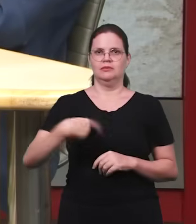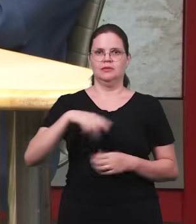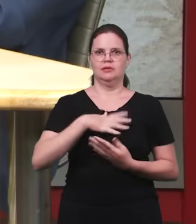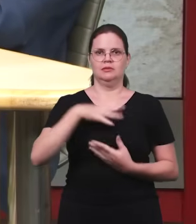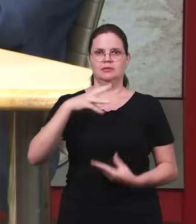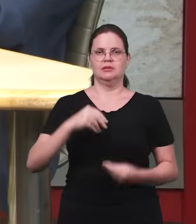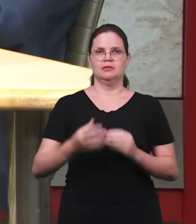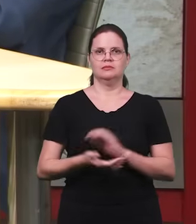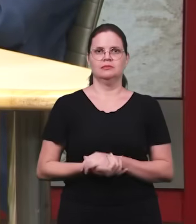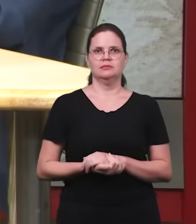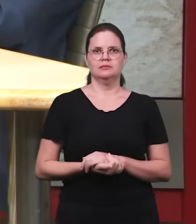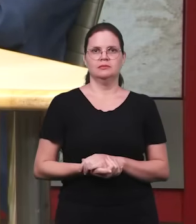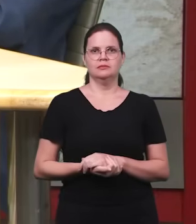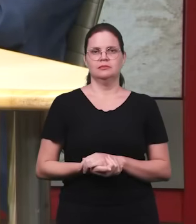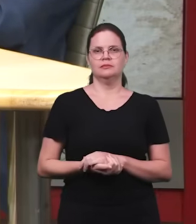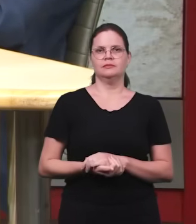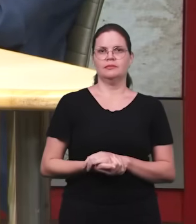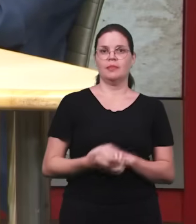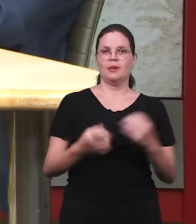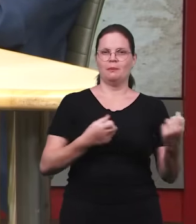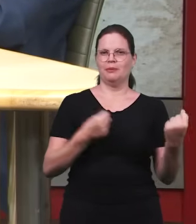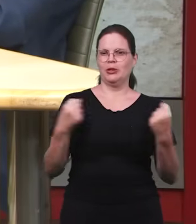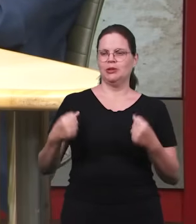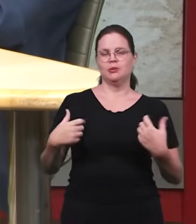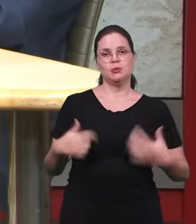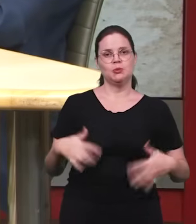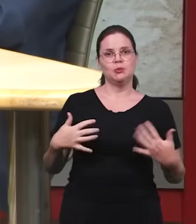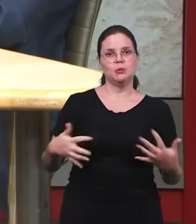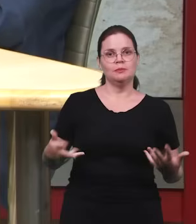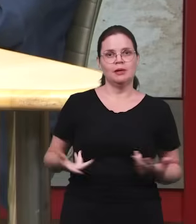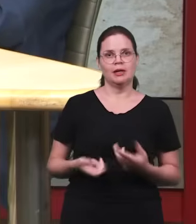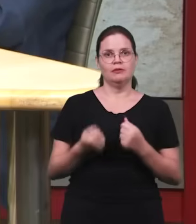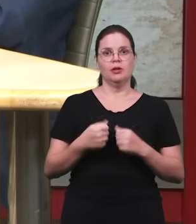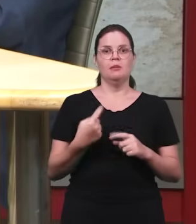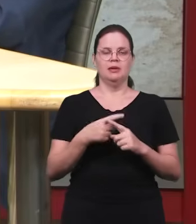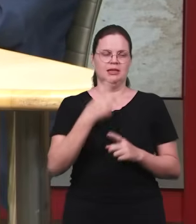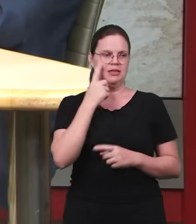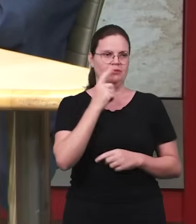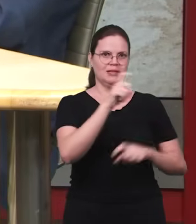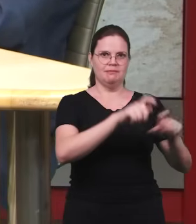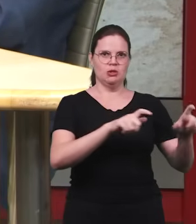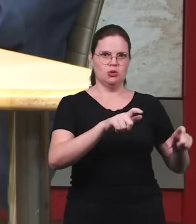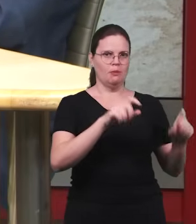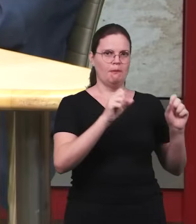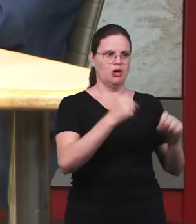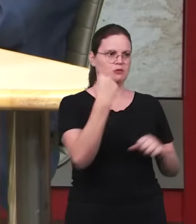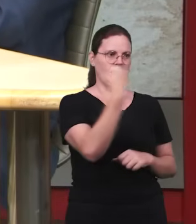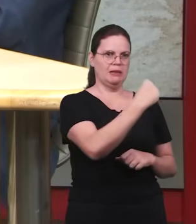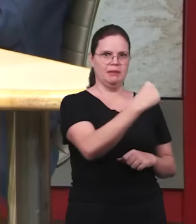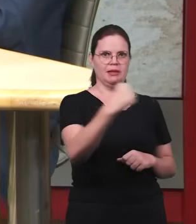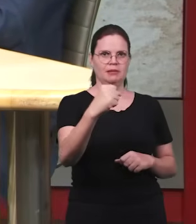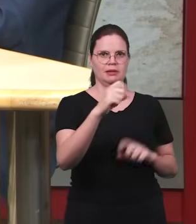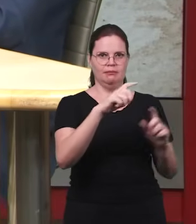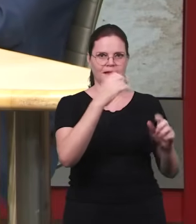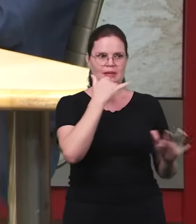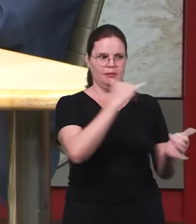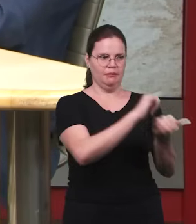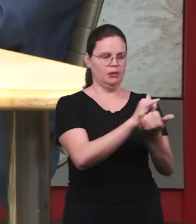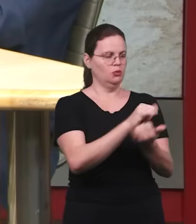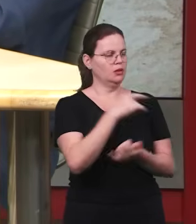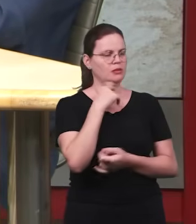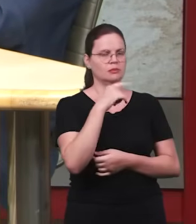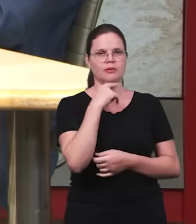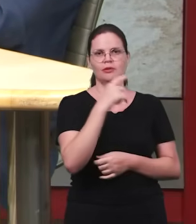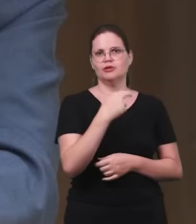poder glorioso. É um poder tão grande que o homem tem poder de conseguir matar o outro, mas não tem poder de conseguir perdoar pecados do outro.